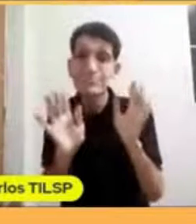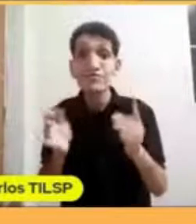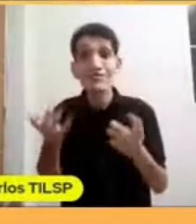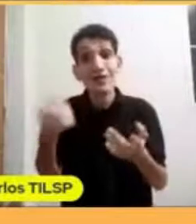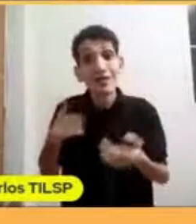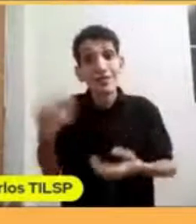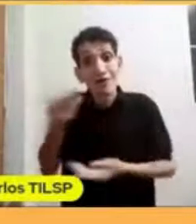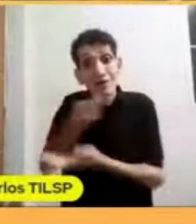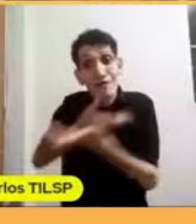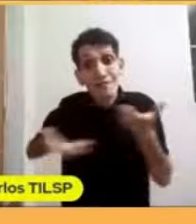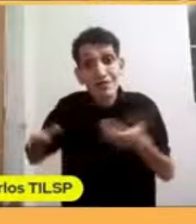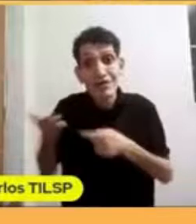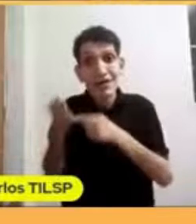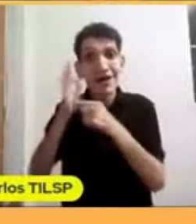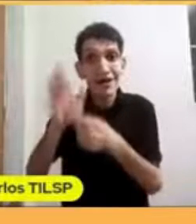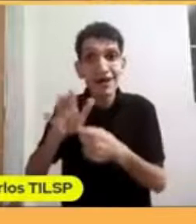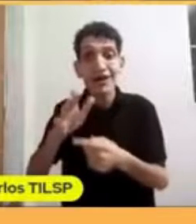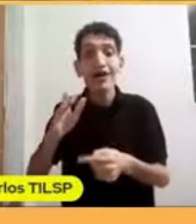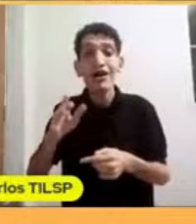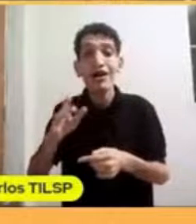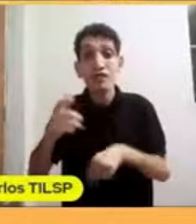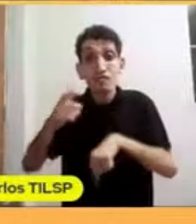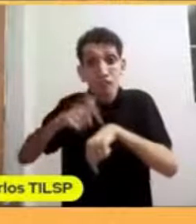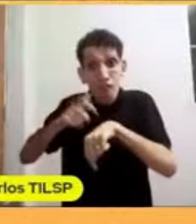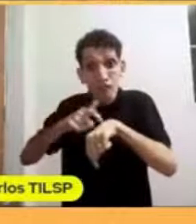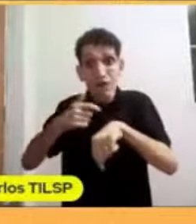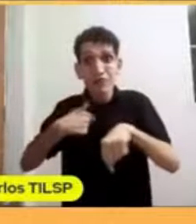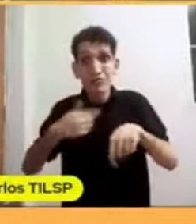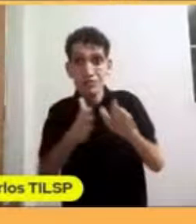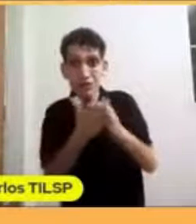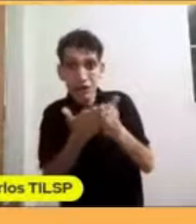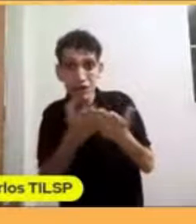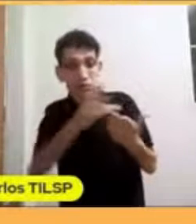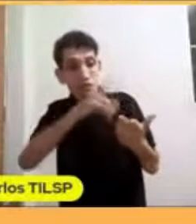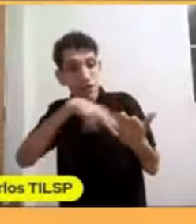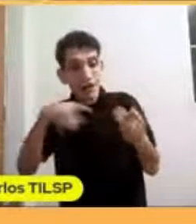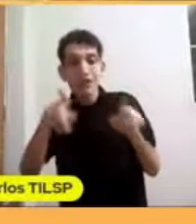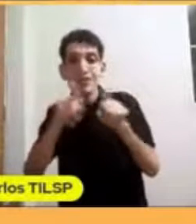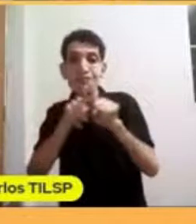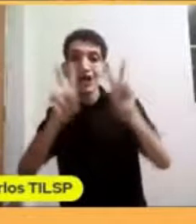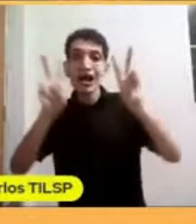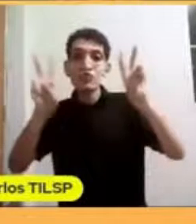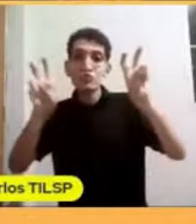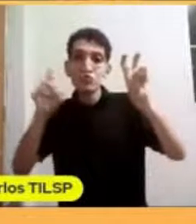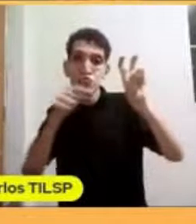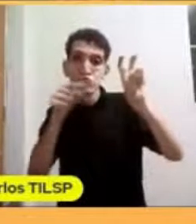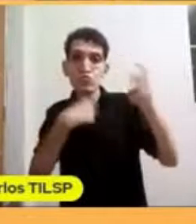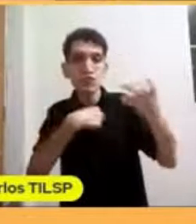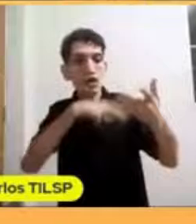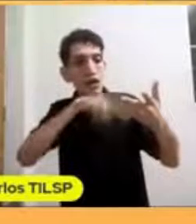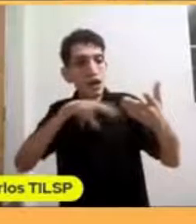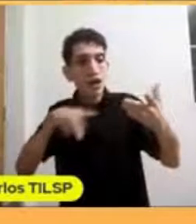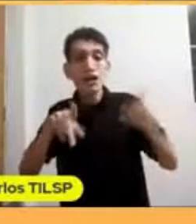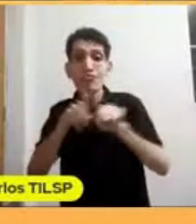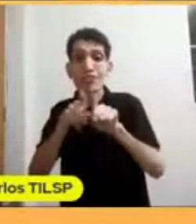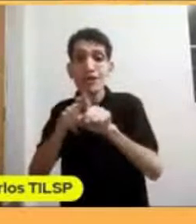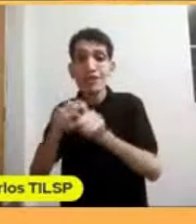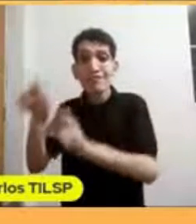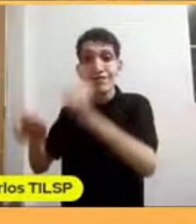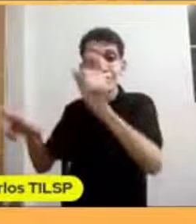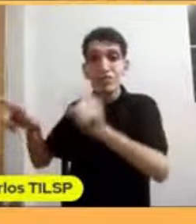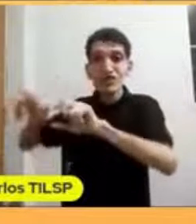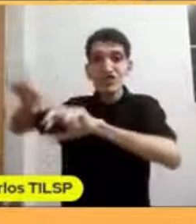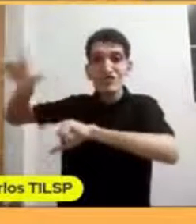que conforme eu fui entrando em contato com essa temática, convivendo com pessoas com diversas